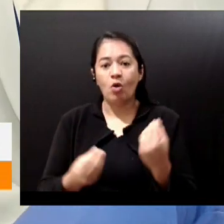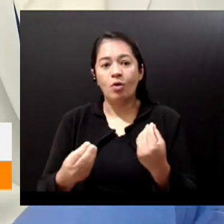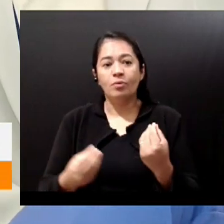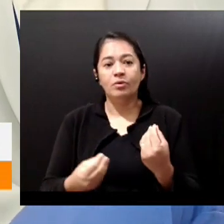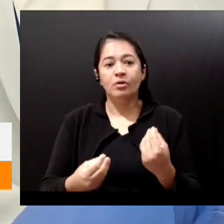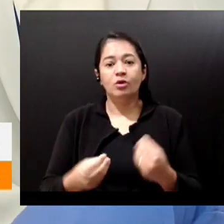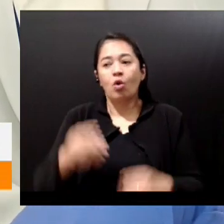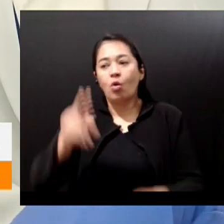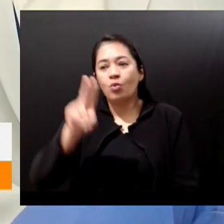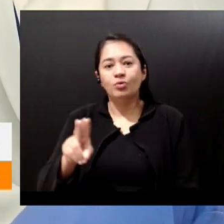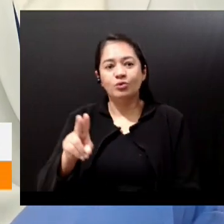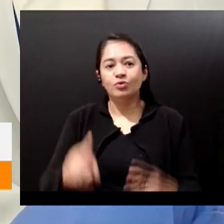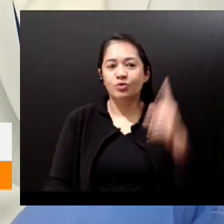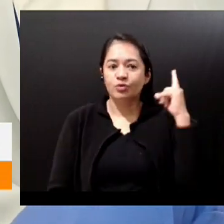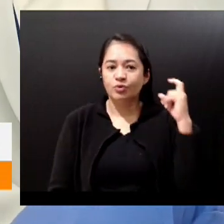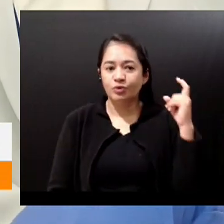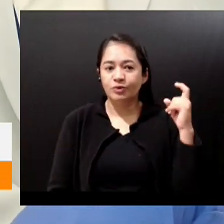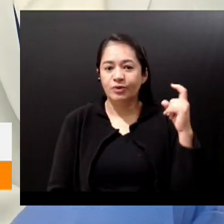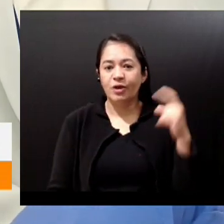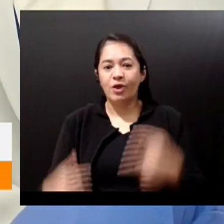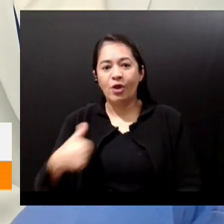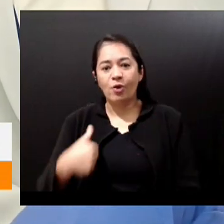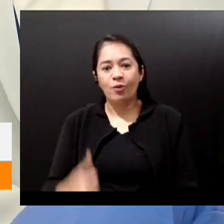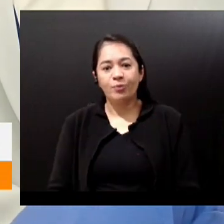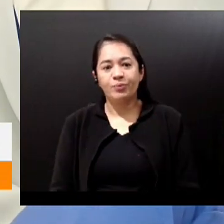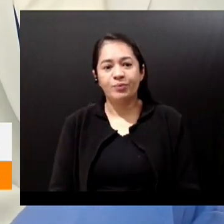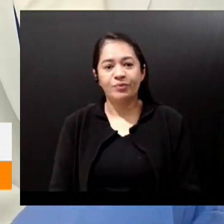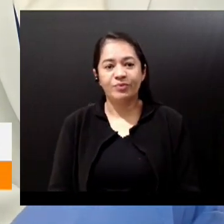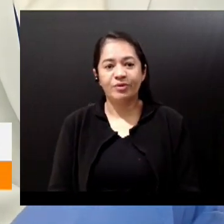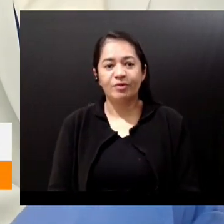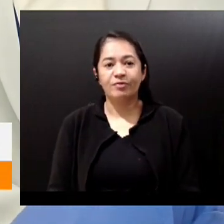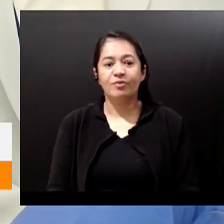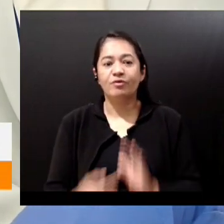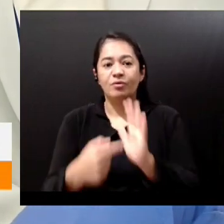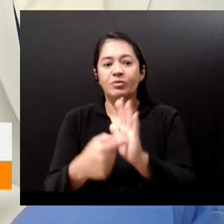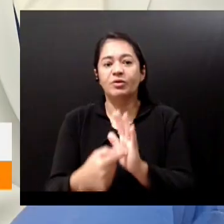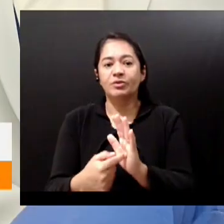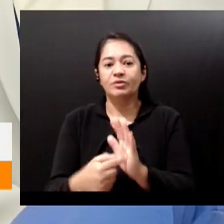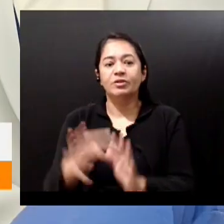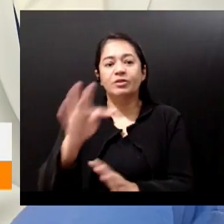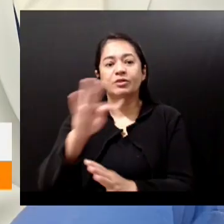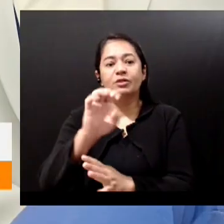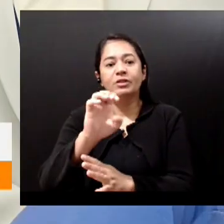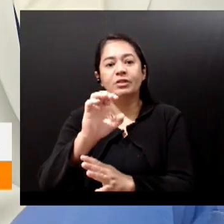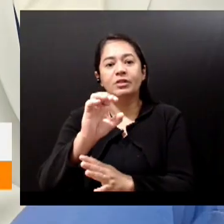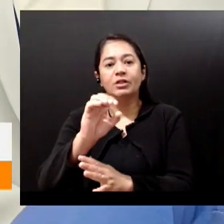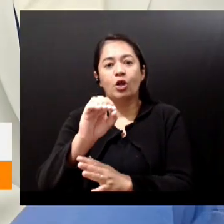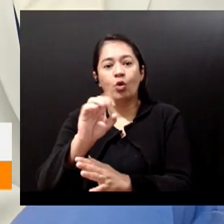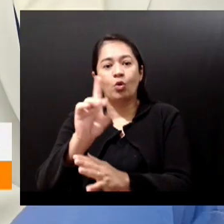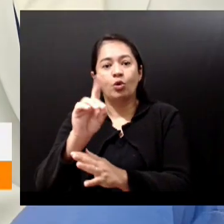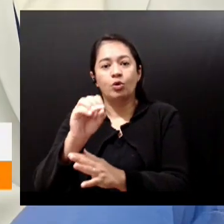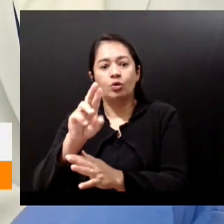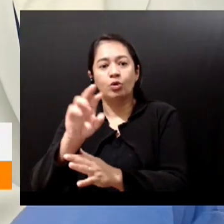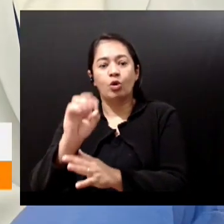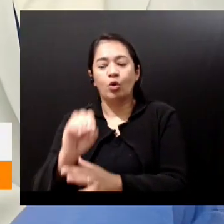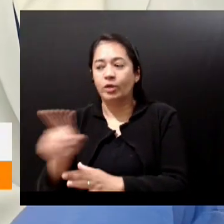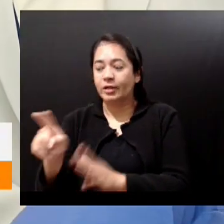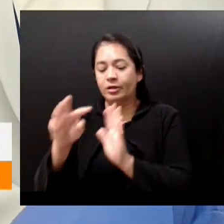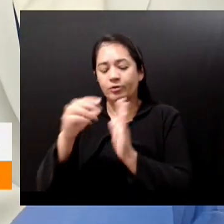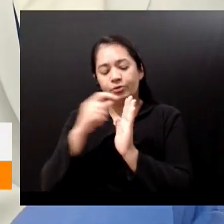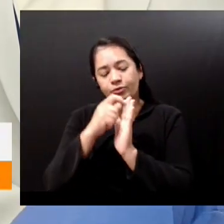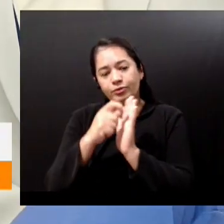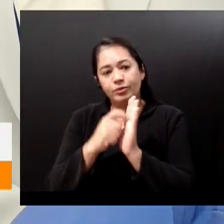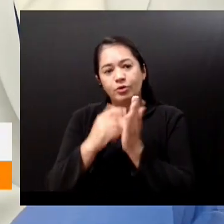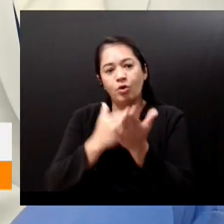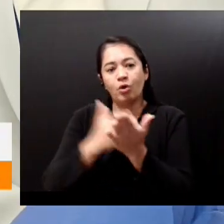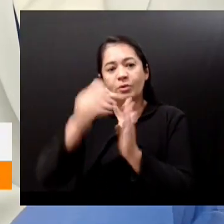fazer um recurso aqui, trazer um recurso do Theodor Adorno, né? Que ele escreve, a época ele escreveu no início do século XX, criticando o jazz como